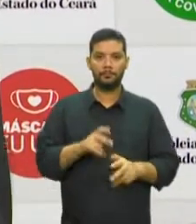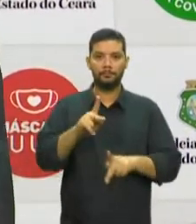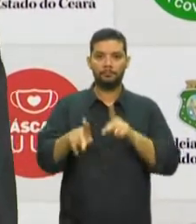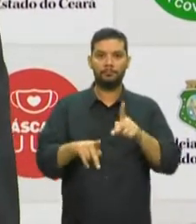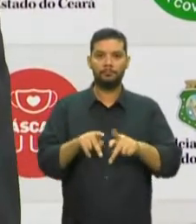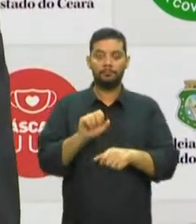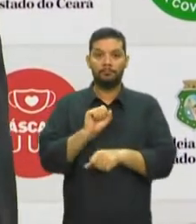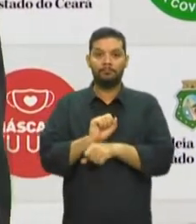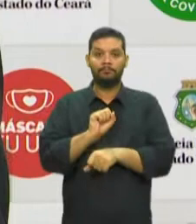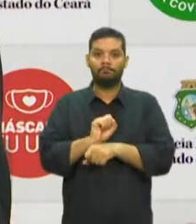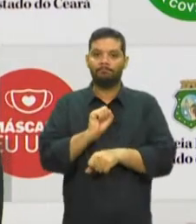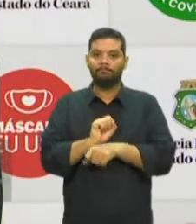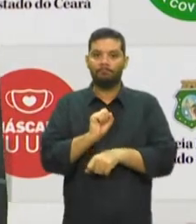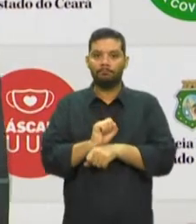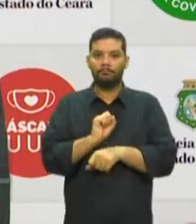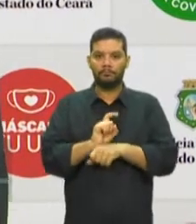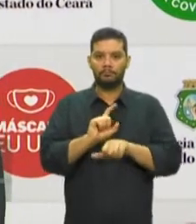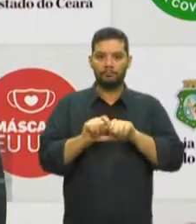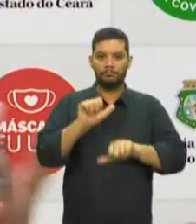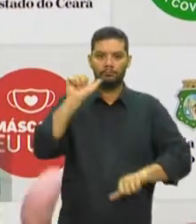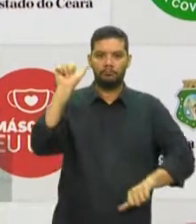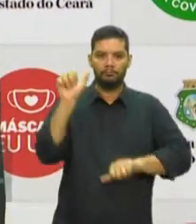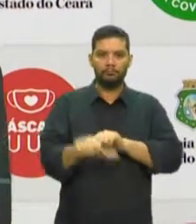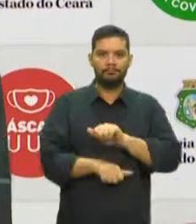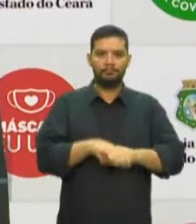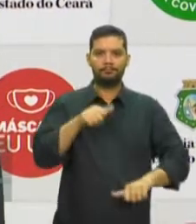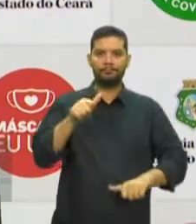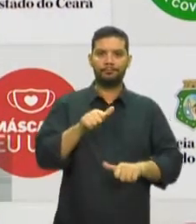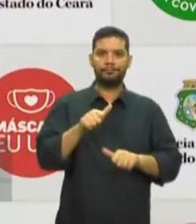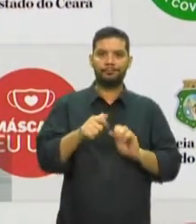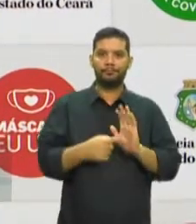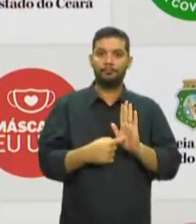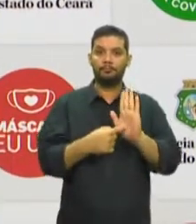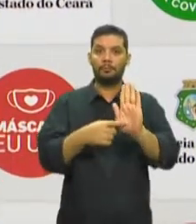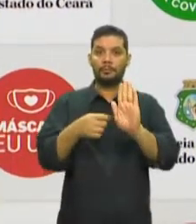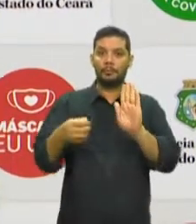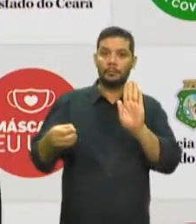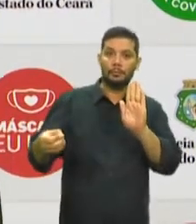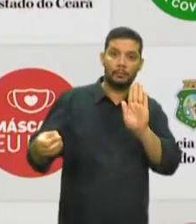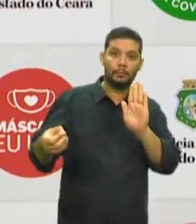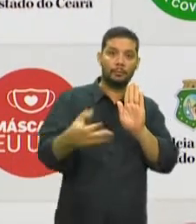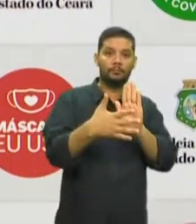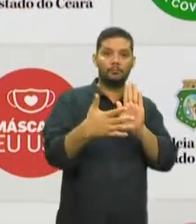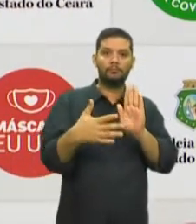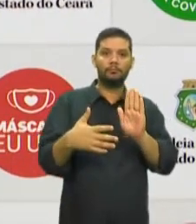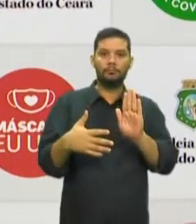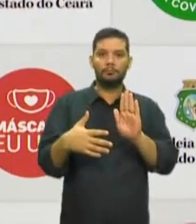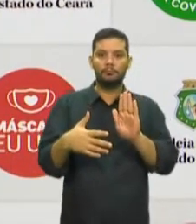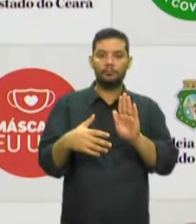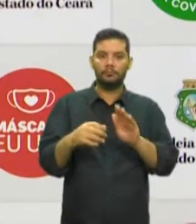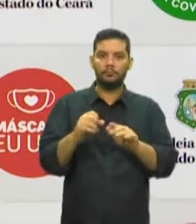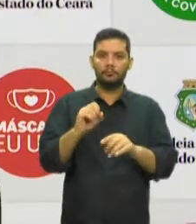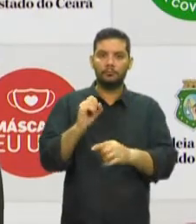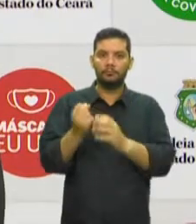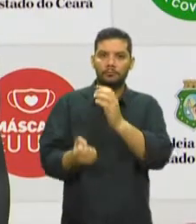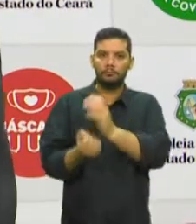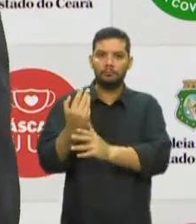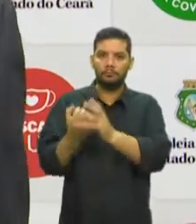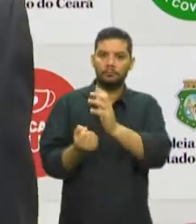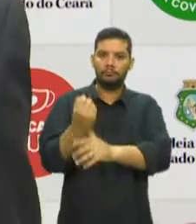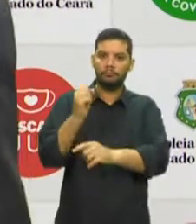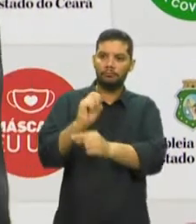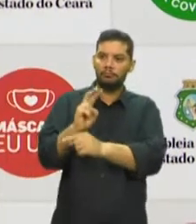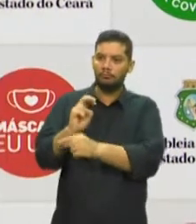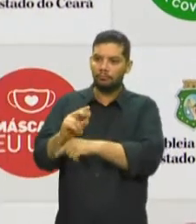expectativa de mudança, que pudesse aparecer algo novo, que pudesse gerar emprego, gerar renda, ter uma